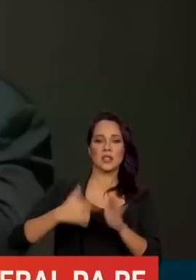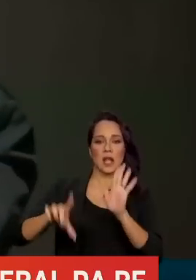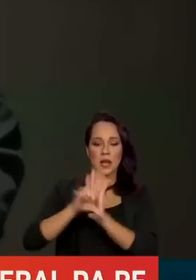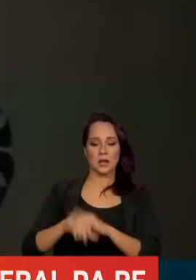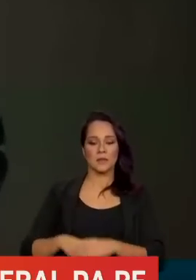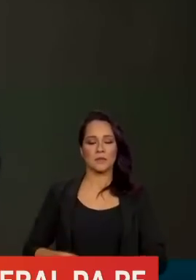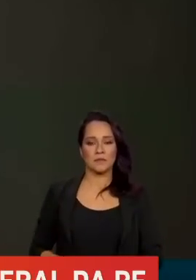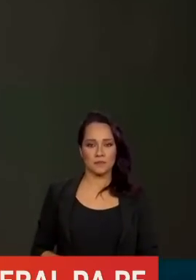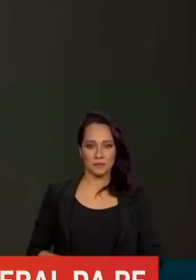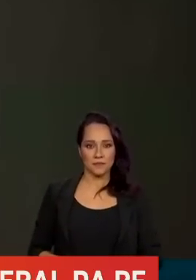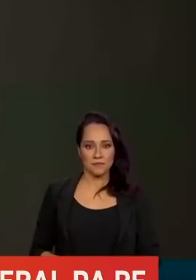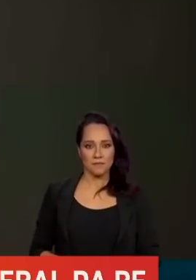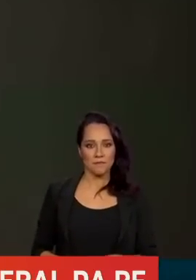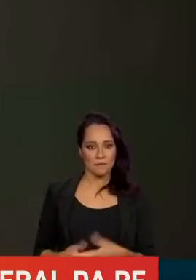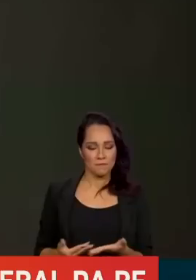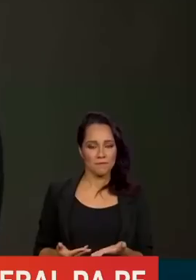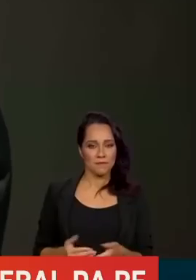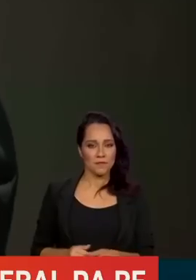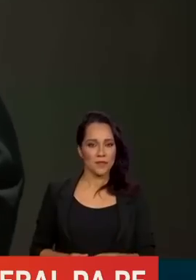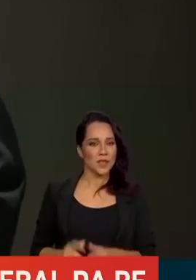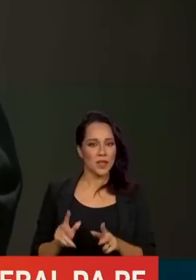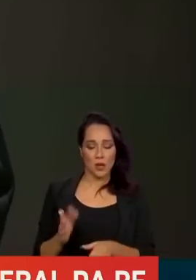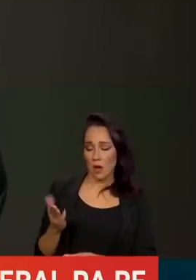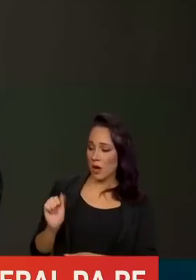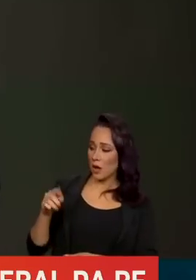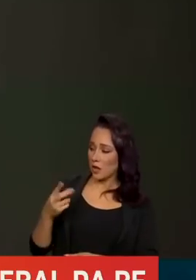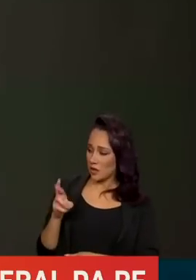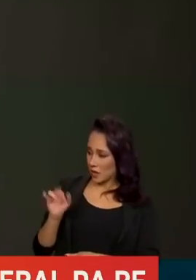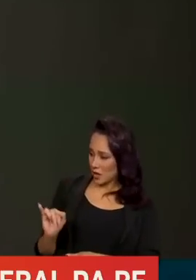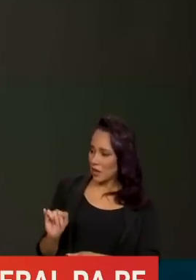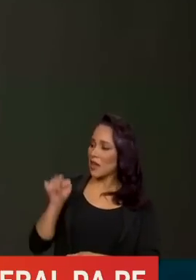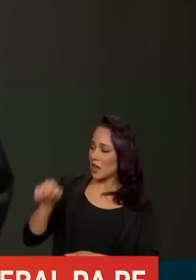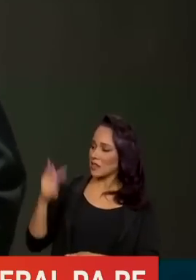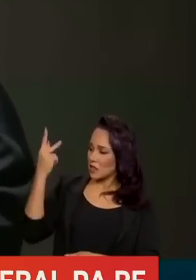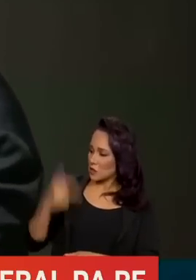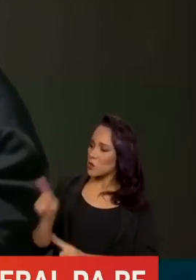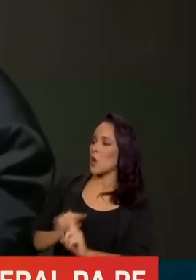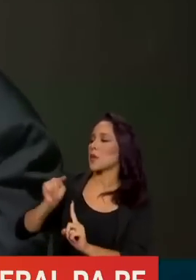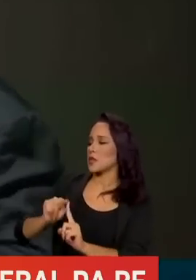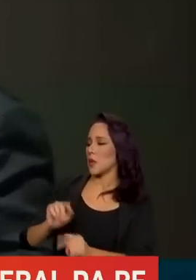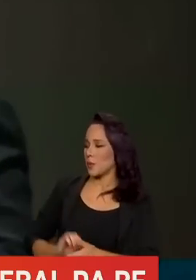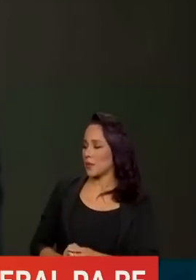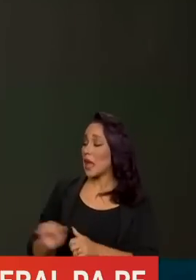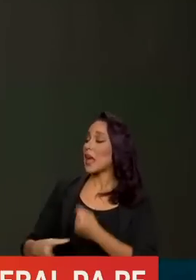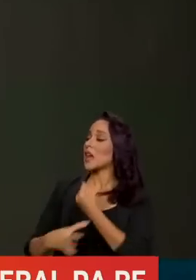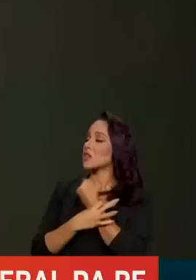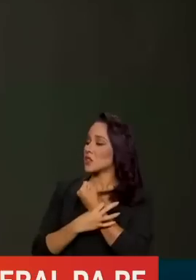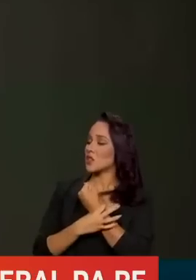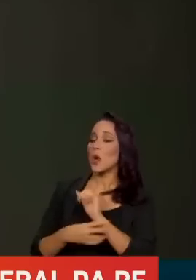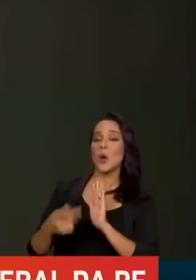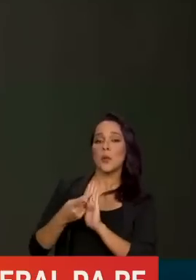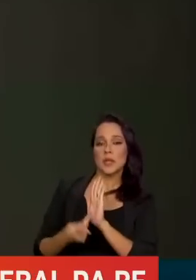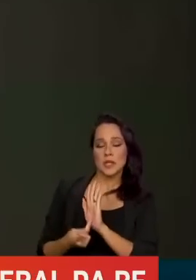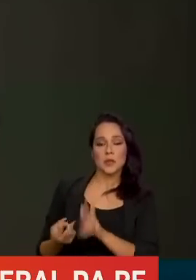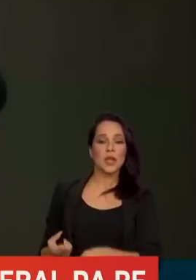lei exatamente Doutor drei Esta é a sua missão garantir o